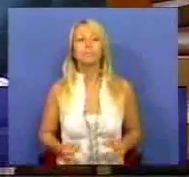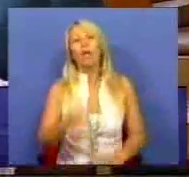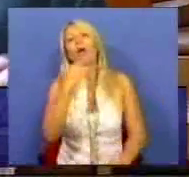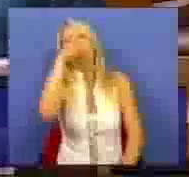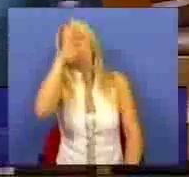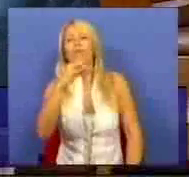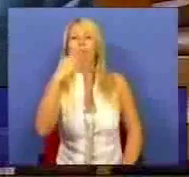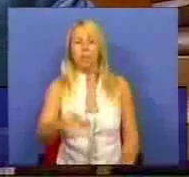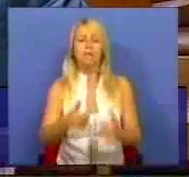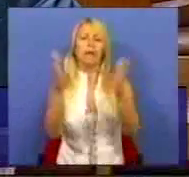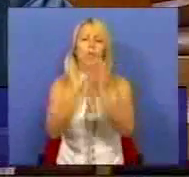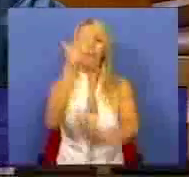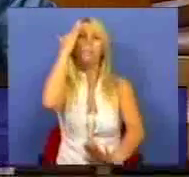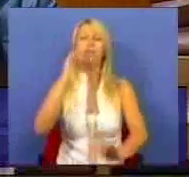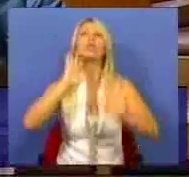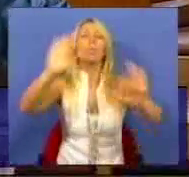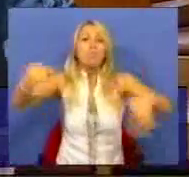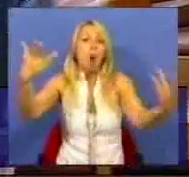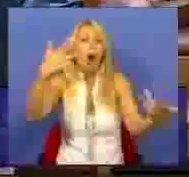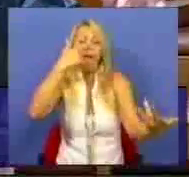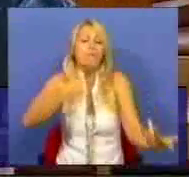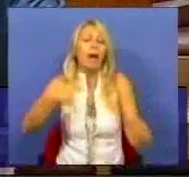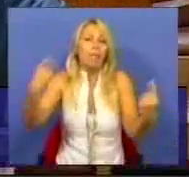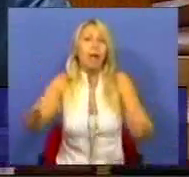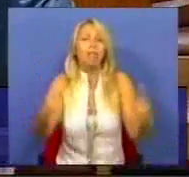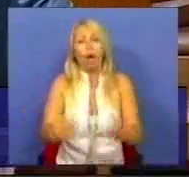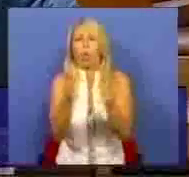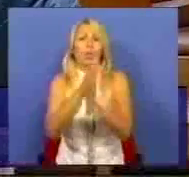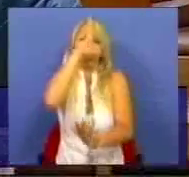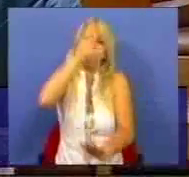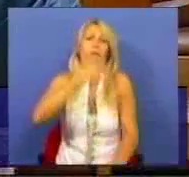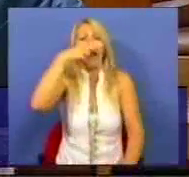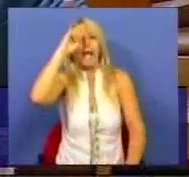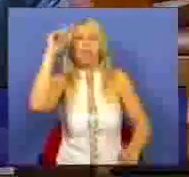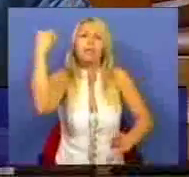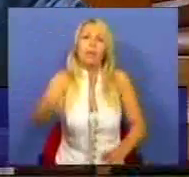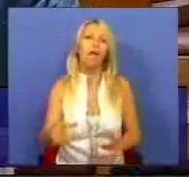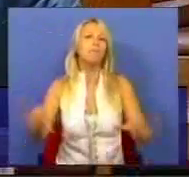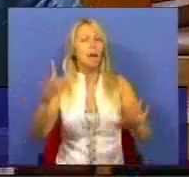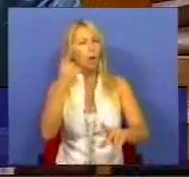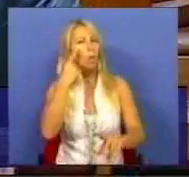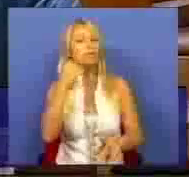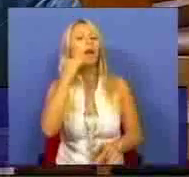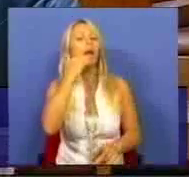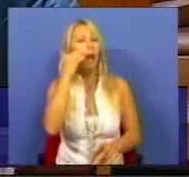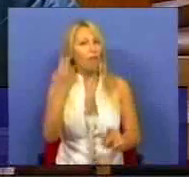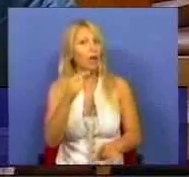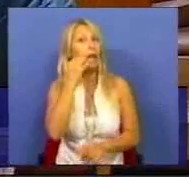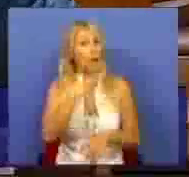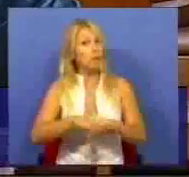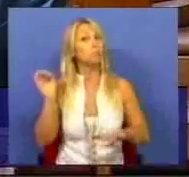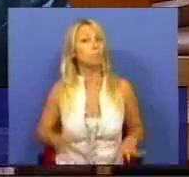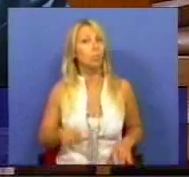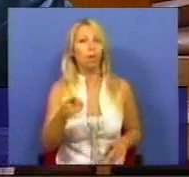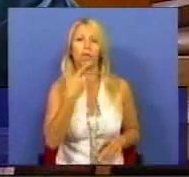que todas as previsões se podem enganar, que todos os governos se enganaram. Mas, conhecida a gravidade da crise, o que não